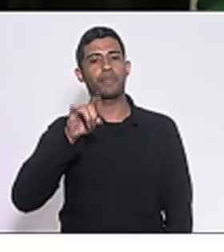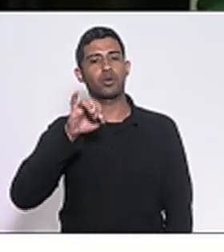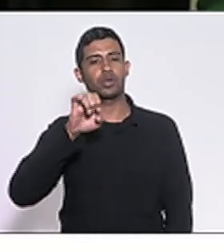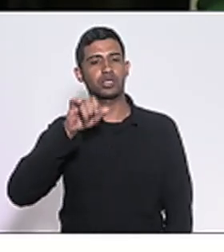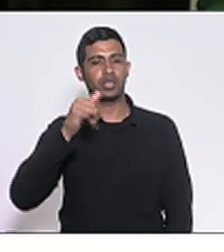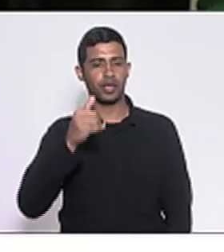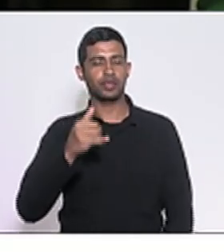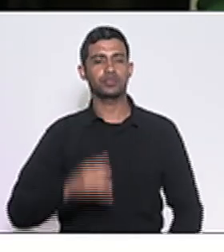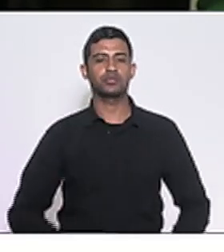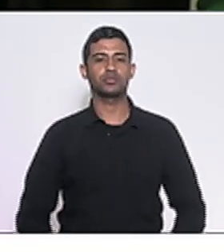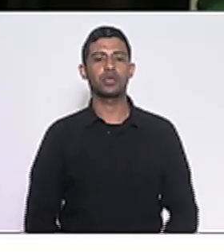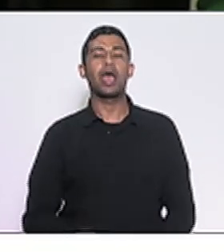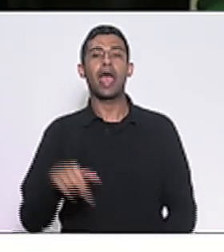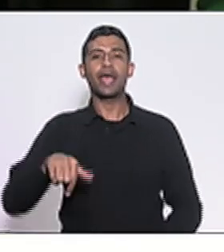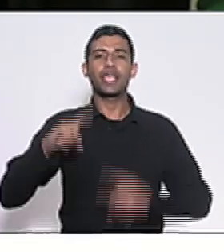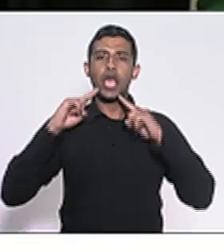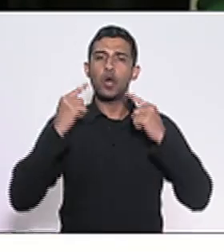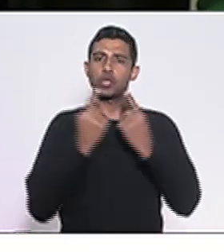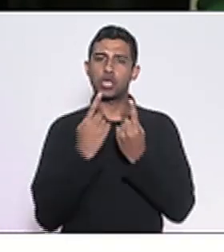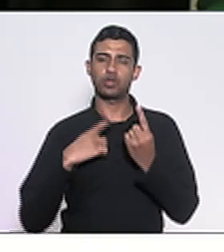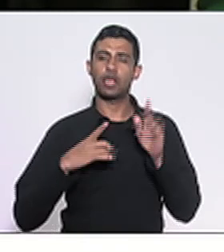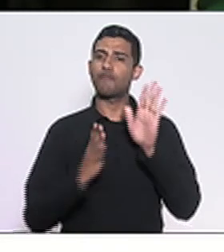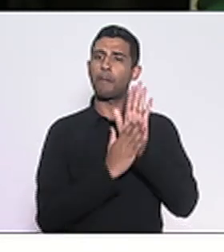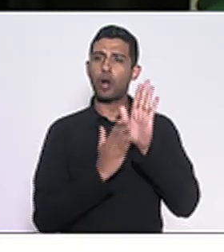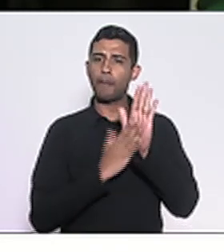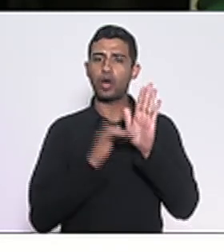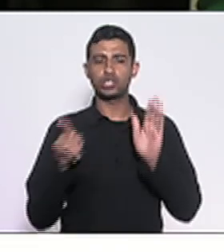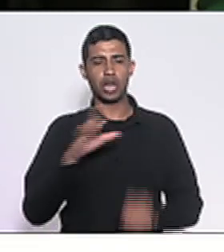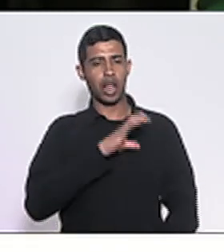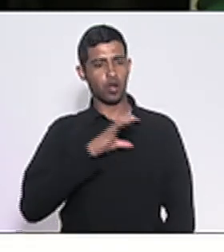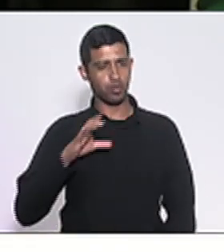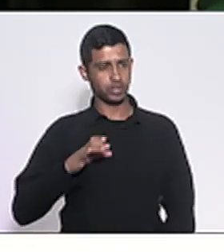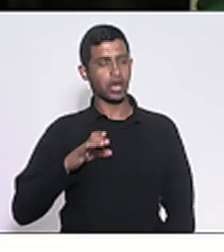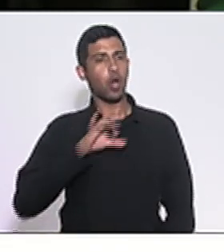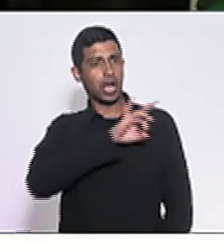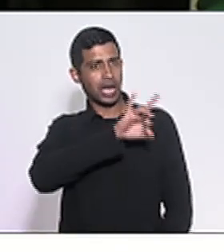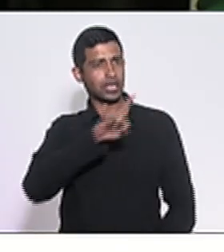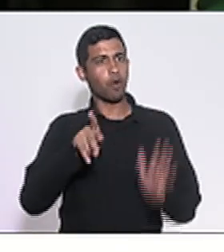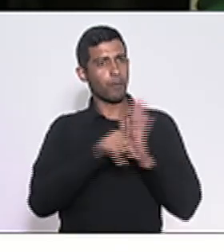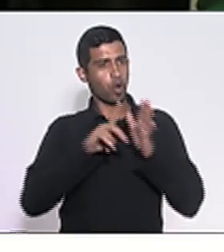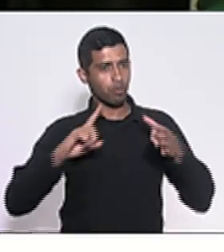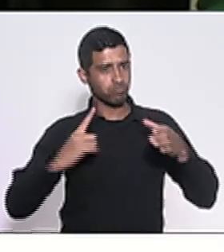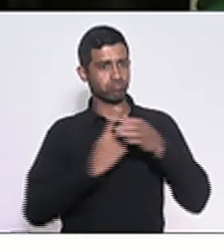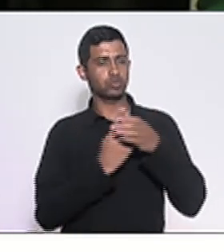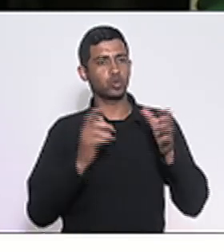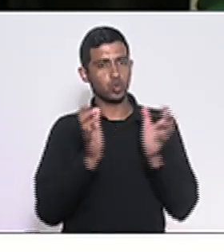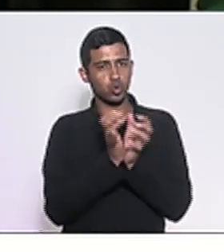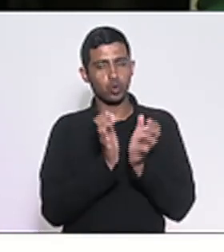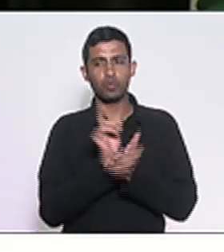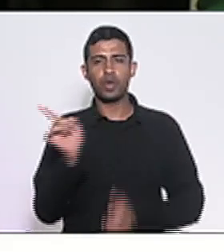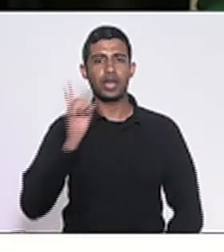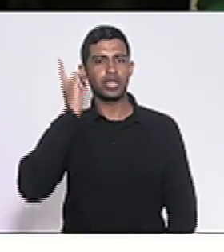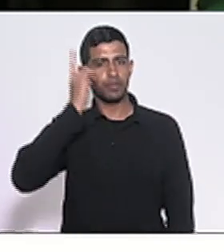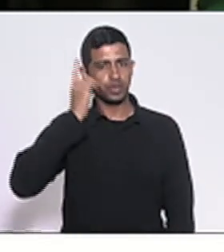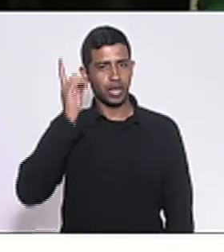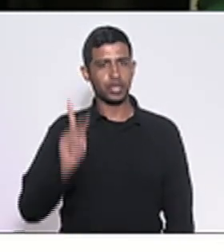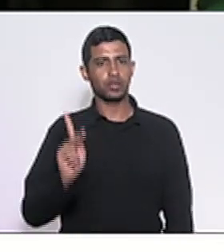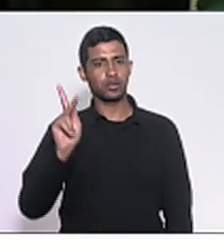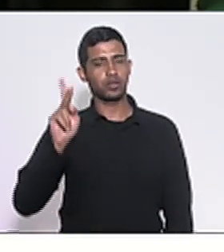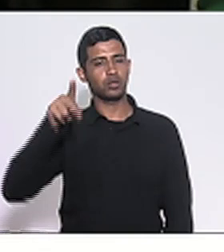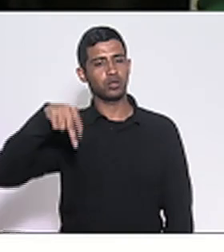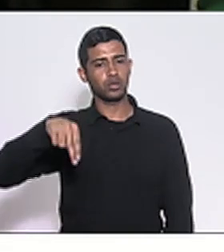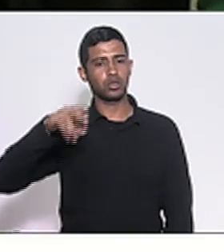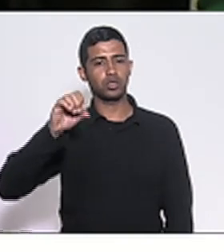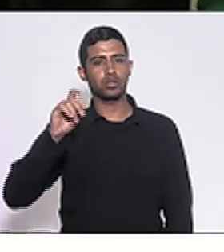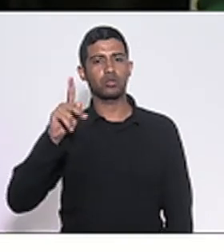Ressalto que é uma audiência que foi proposta à comissão por um de seus membros, o deputado Alexandre Knoploch. A Comissão de Ciência